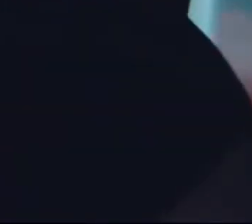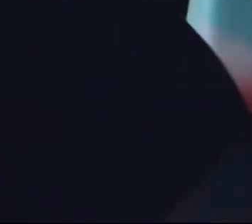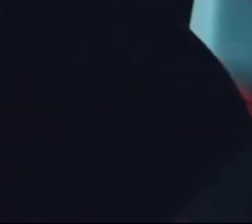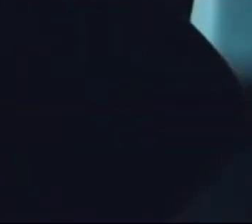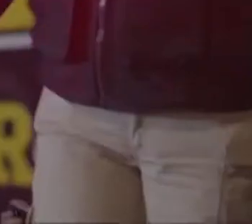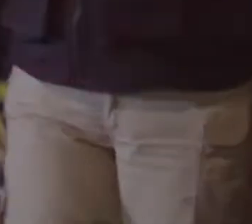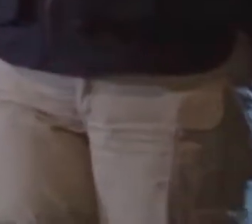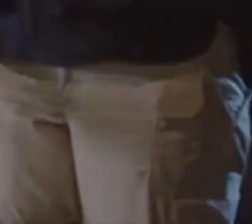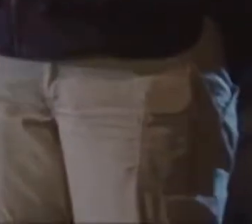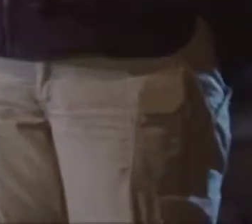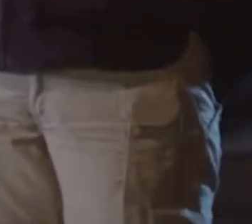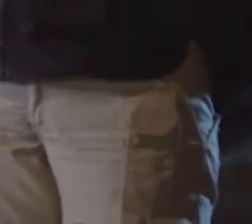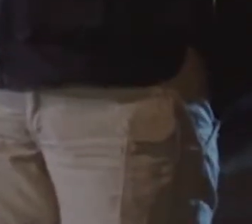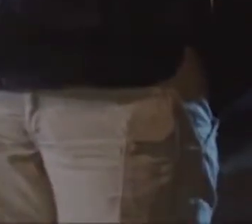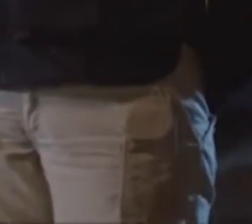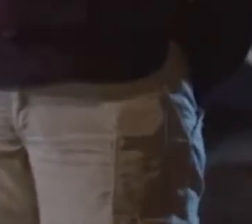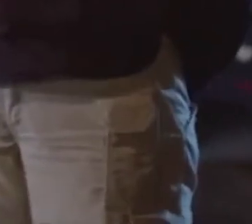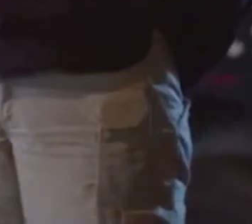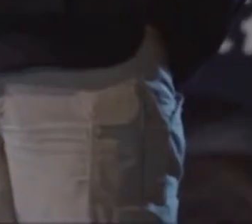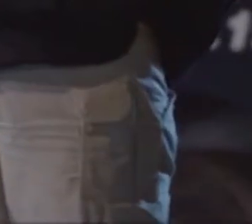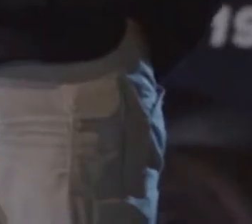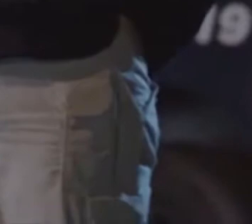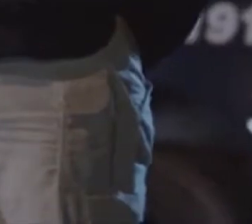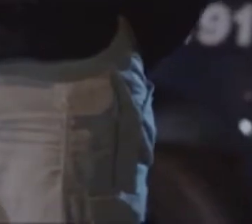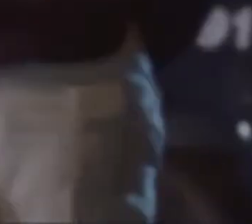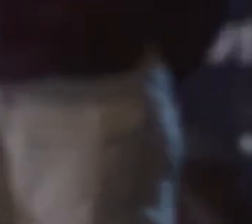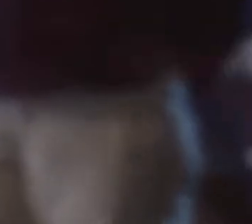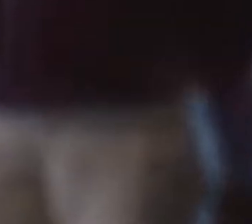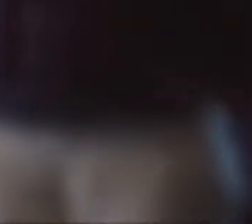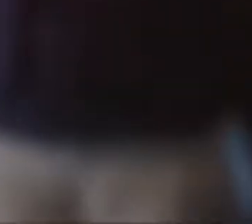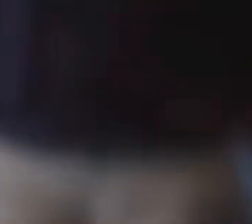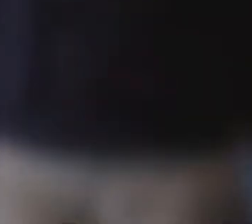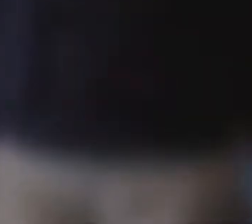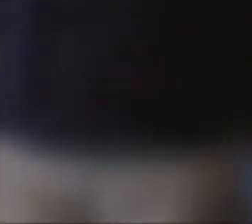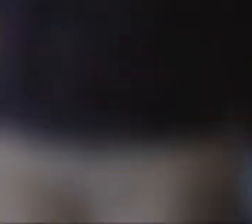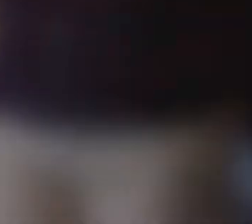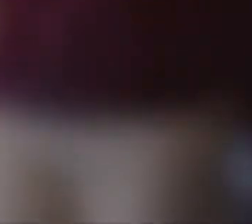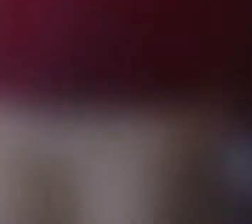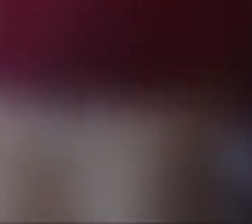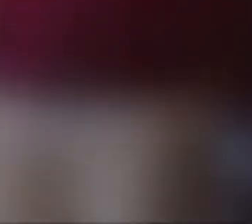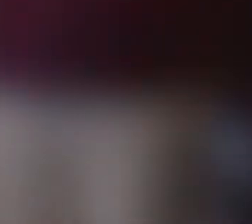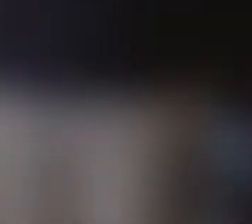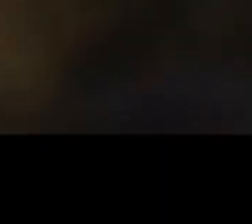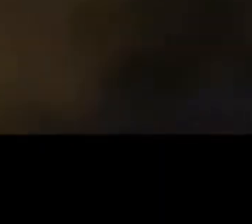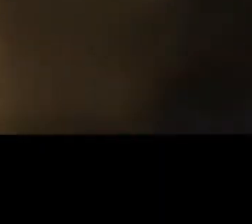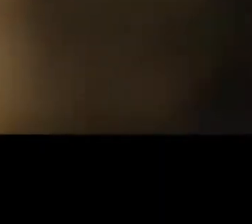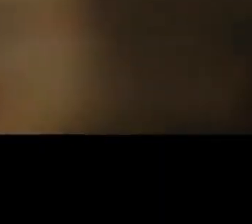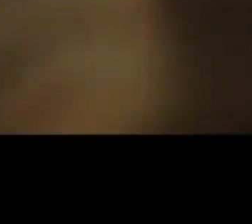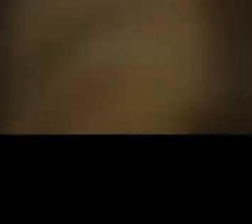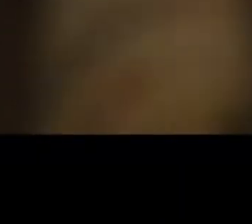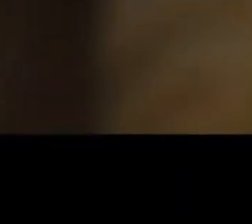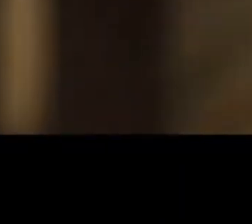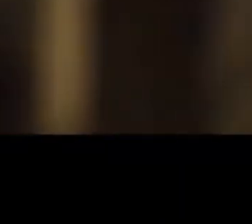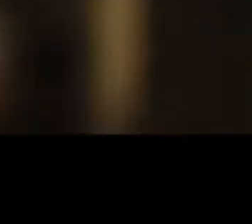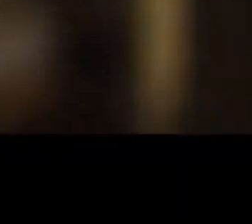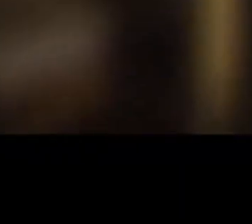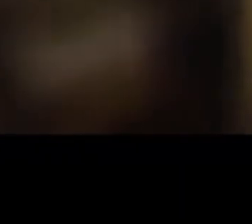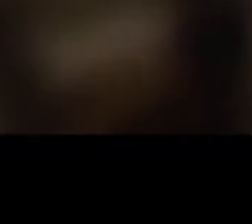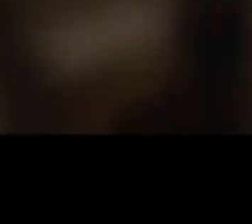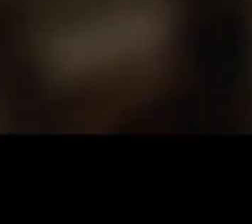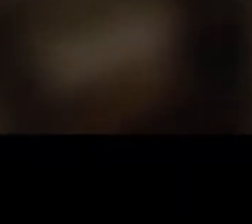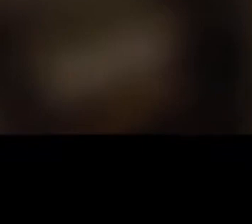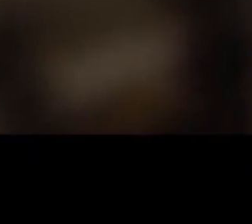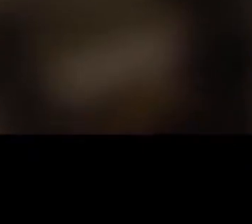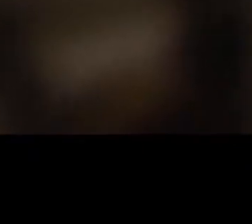Evitar acidentes também é com você, mas se acontecer, ligue pra gente. 191, Polícia Rodoviária Federal. Para os que já